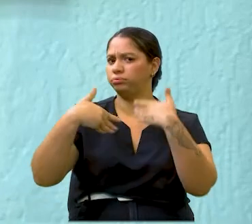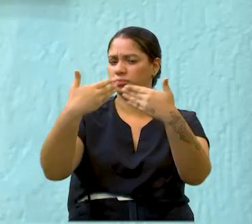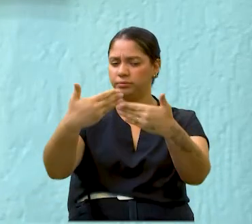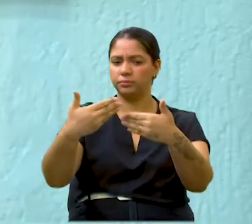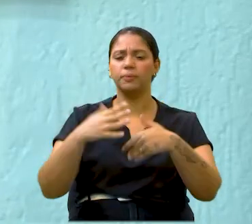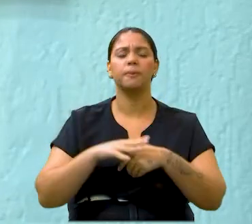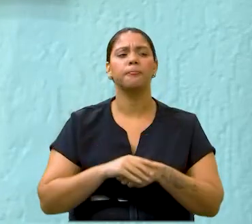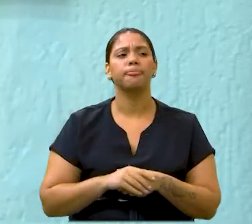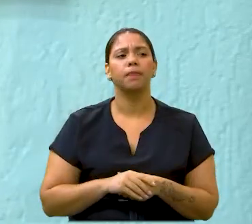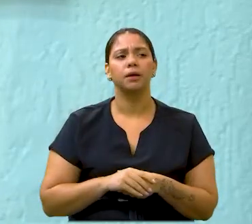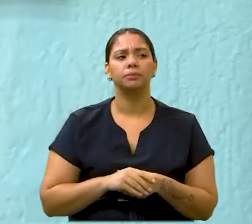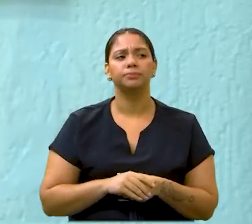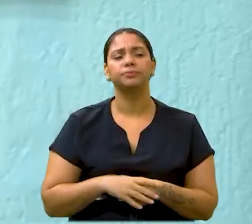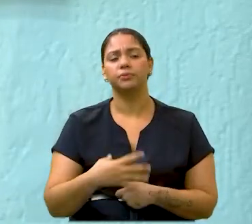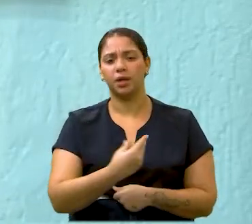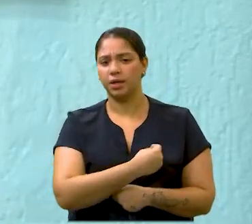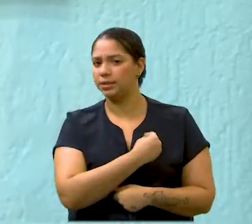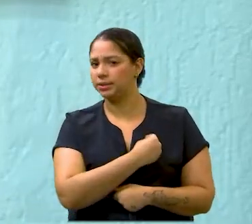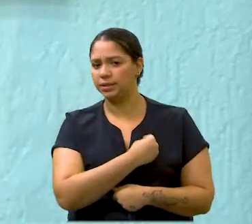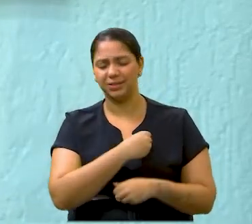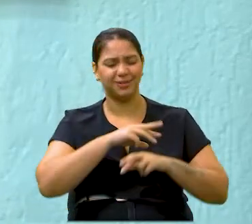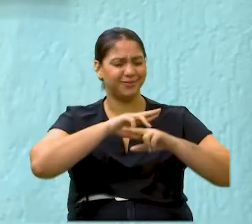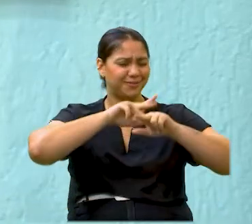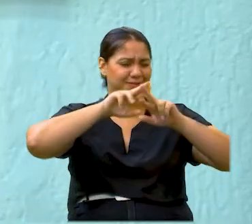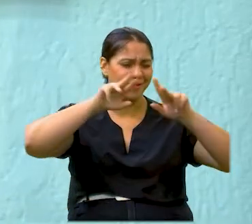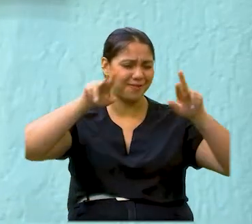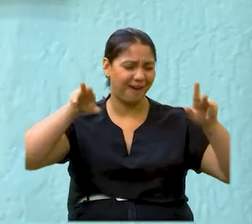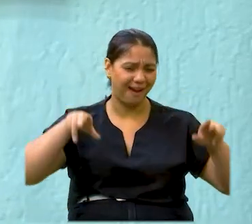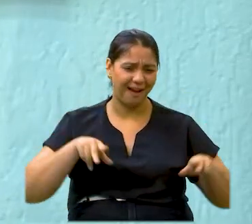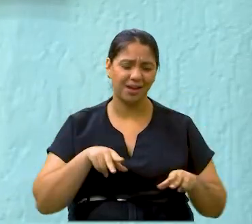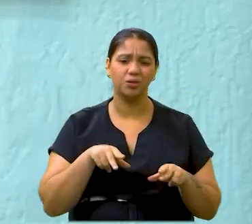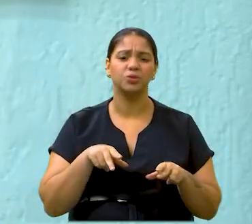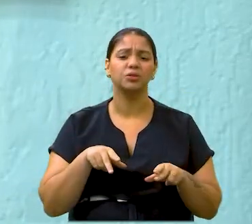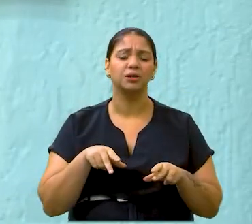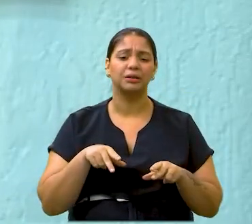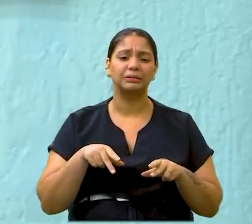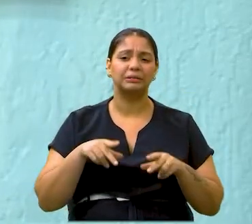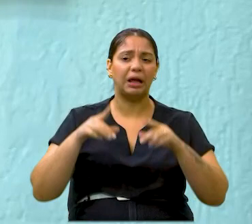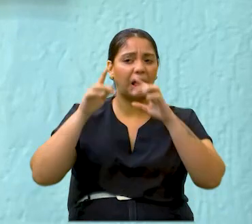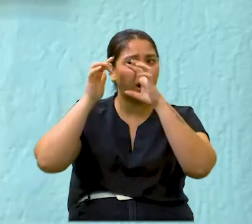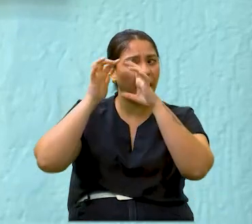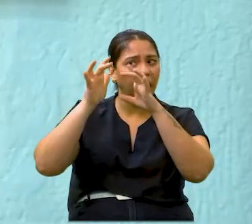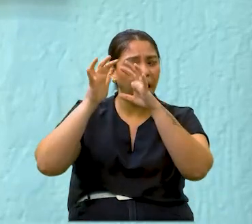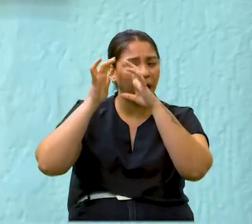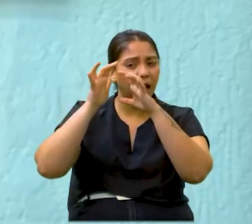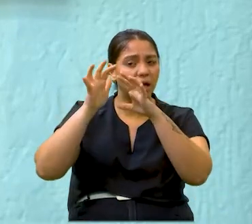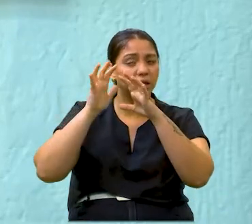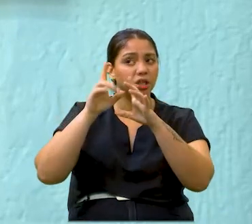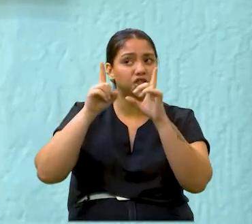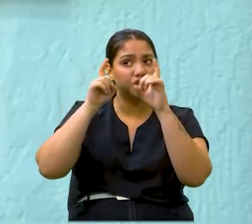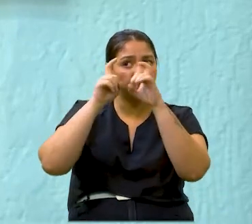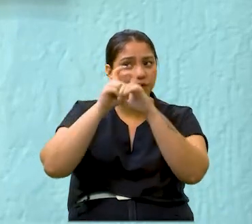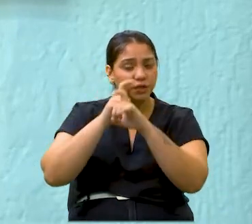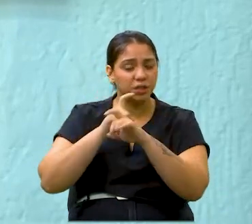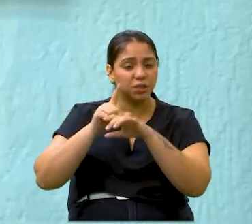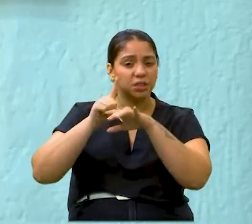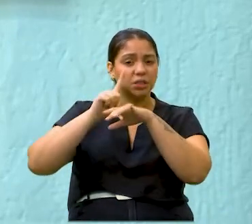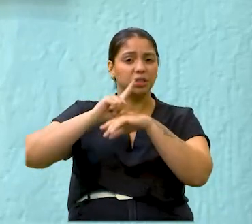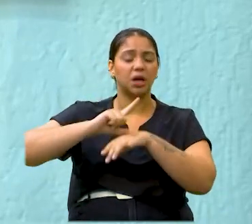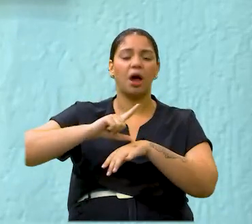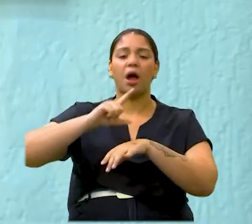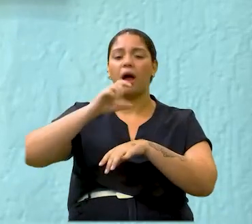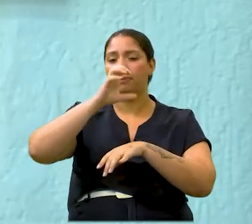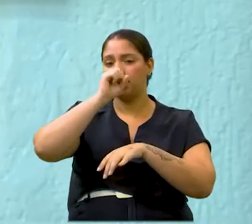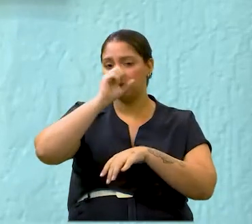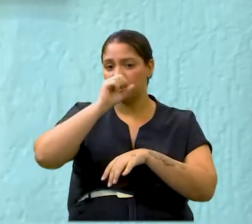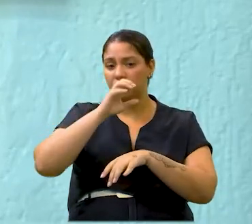né? Existem N transtornos que dificultam o aprendizado, então as pessoas não são